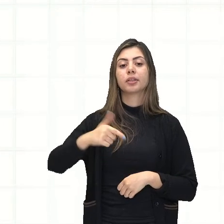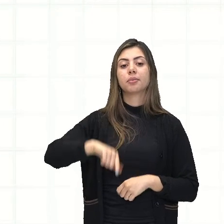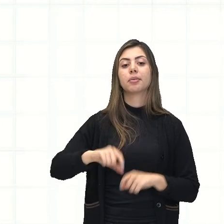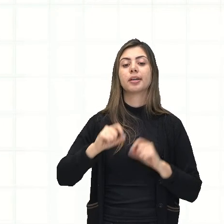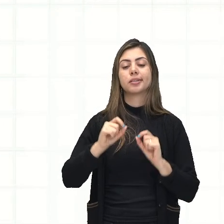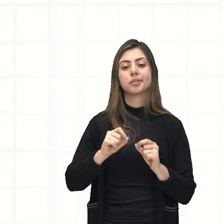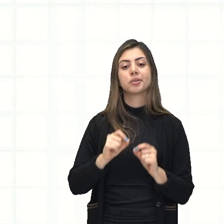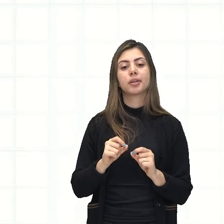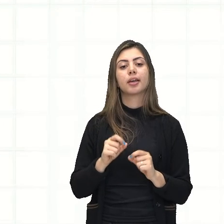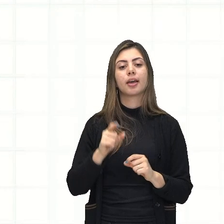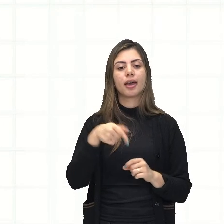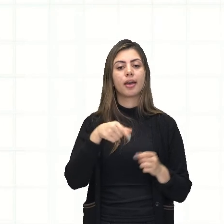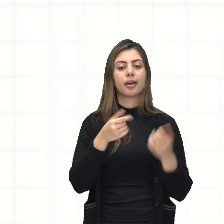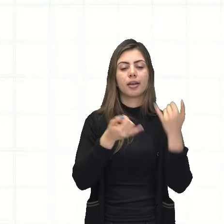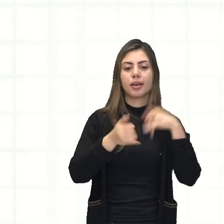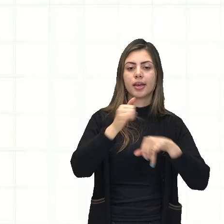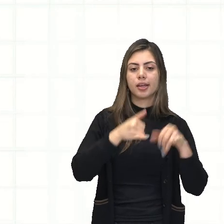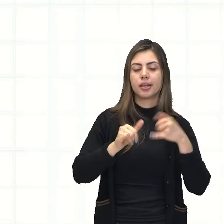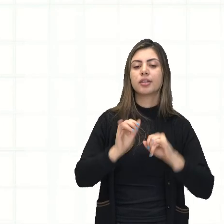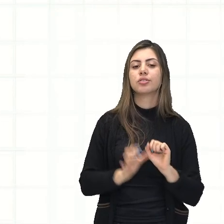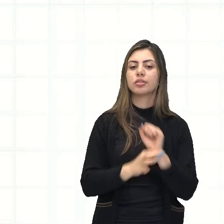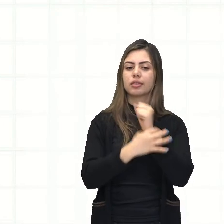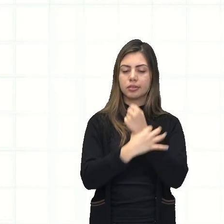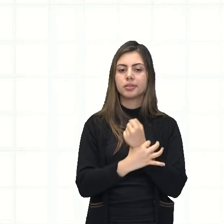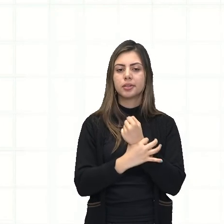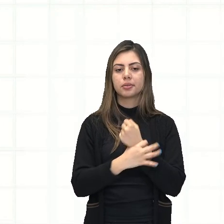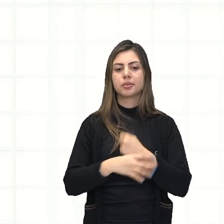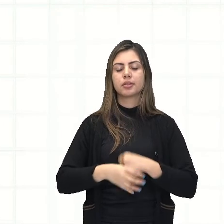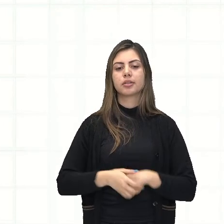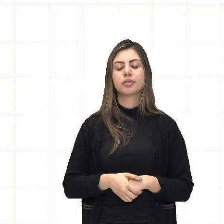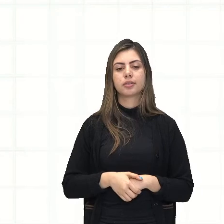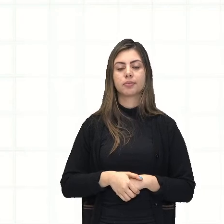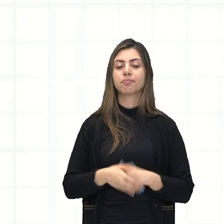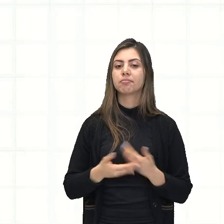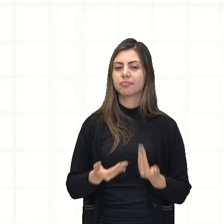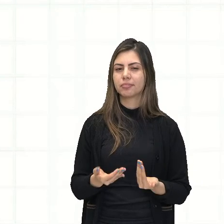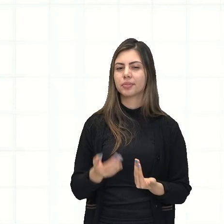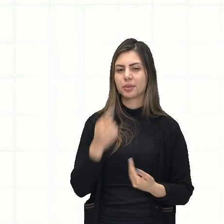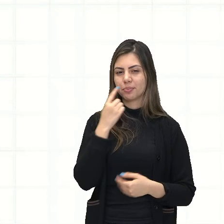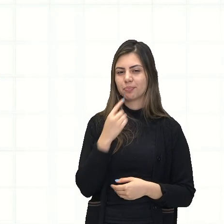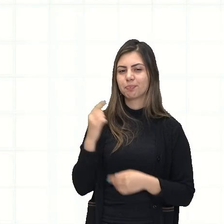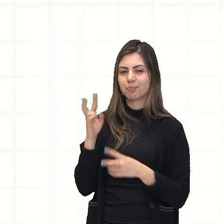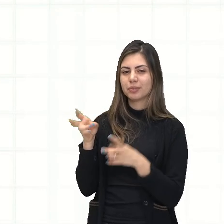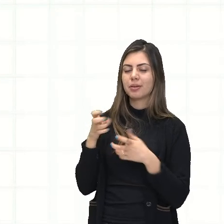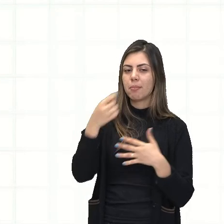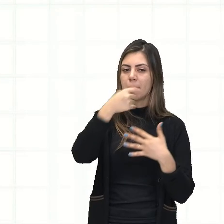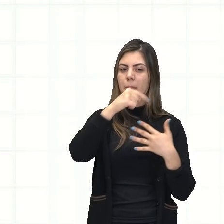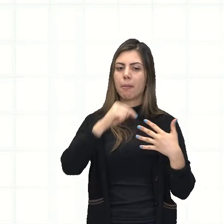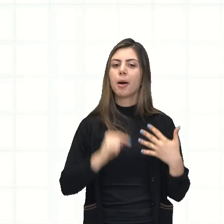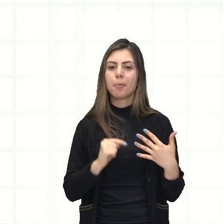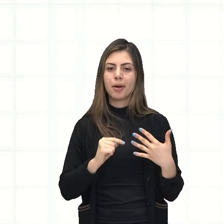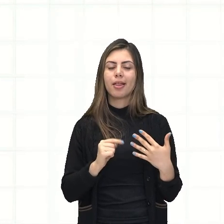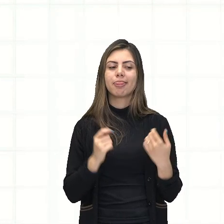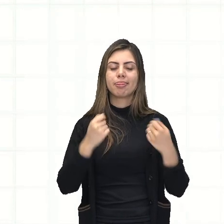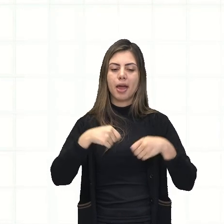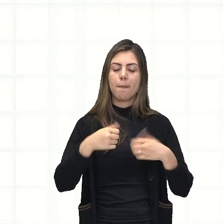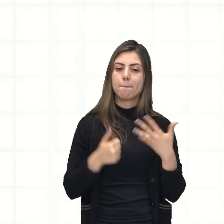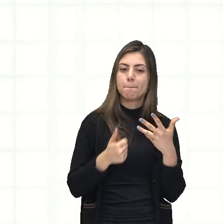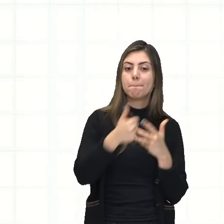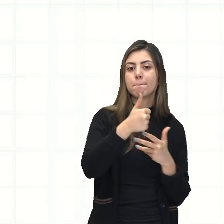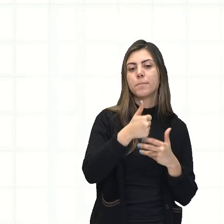para a segurança energética, né? Então nós temos aí alguns dos